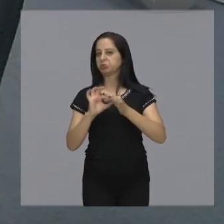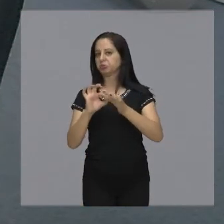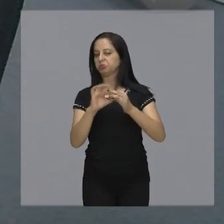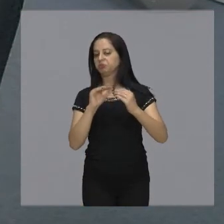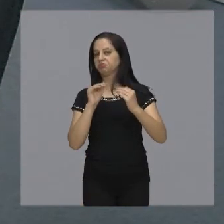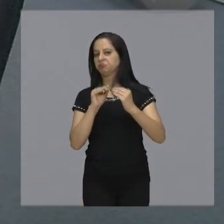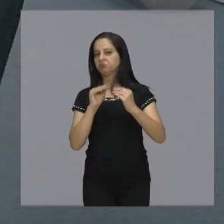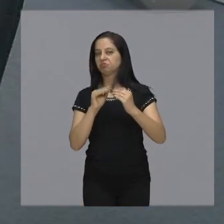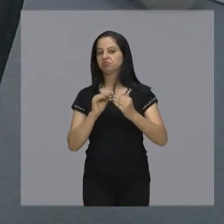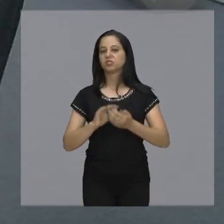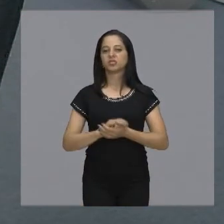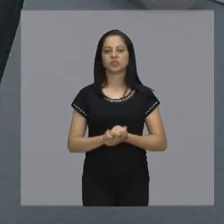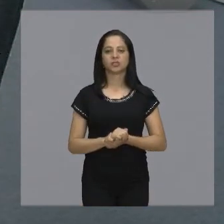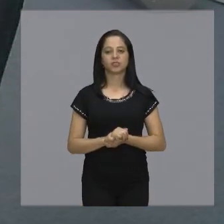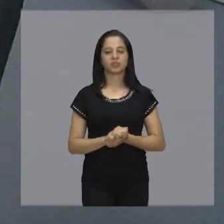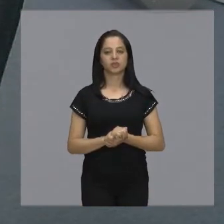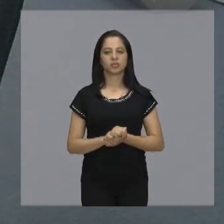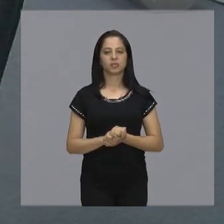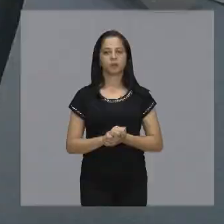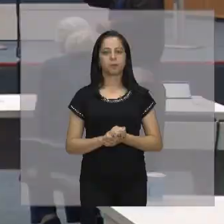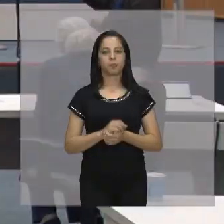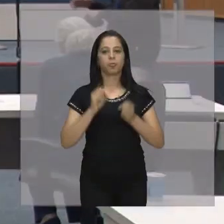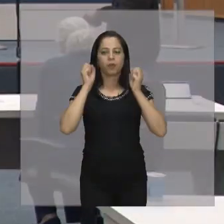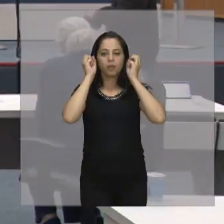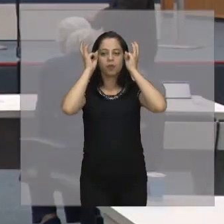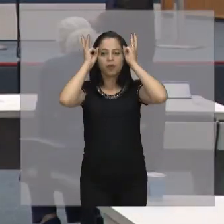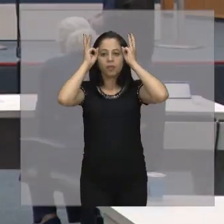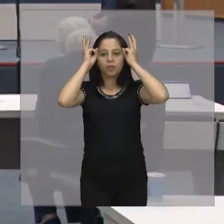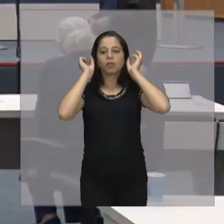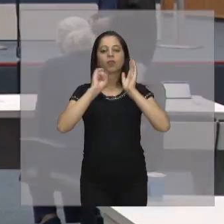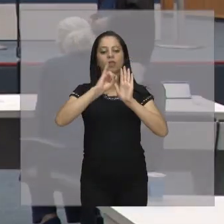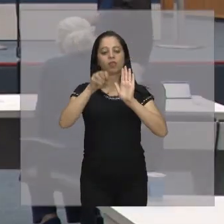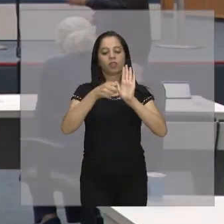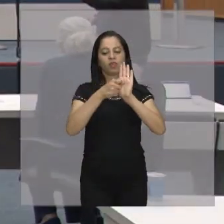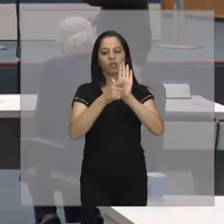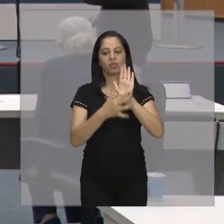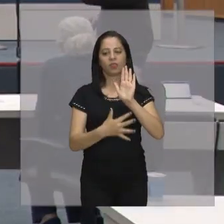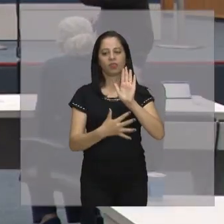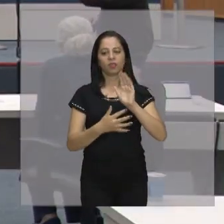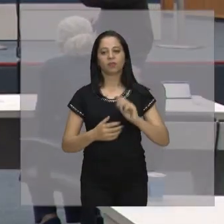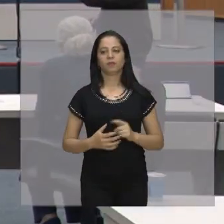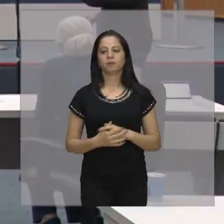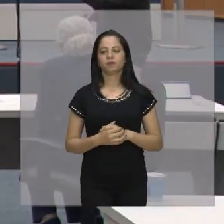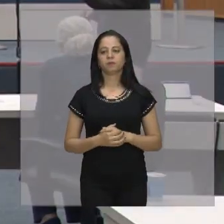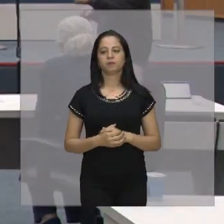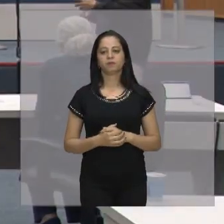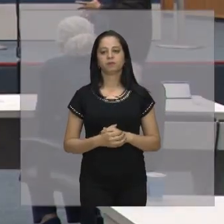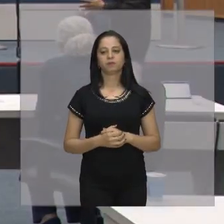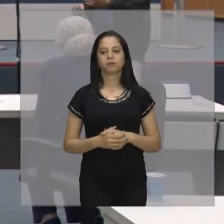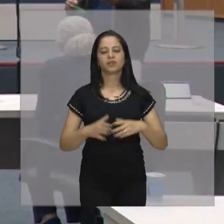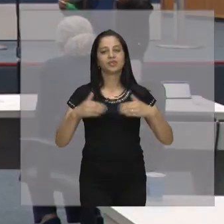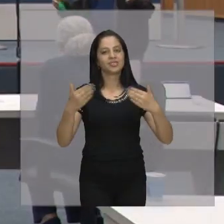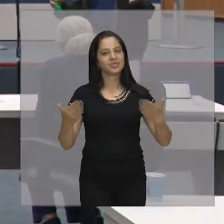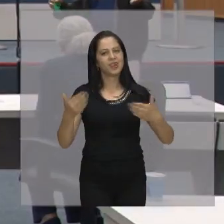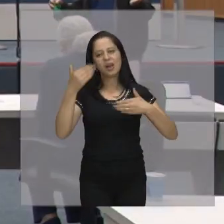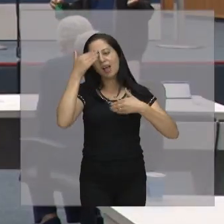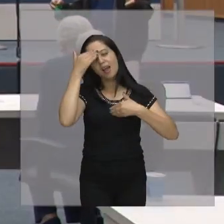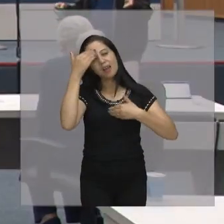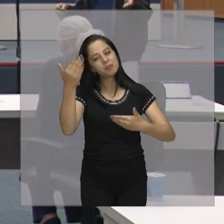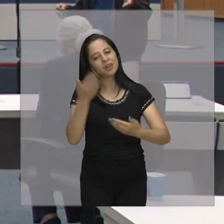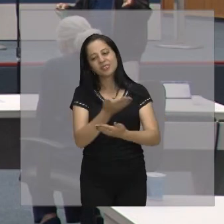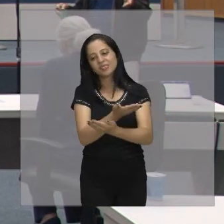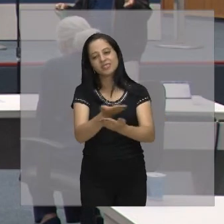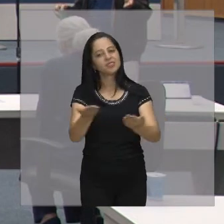por unanimidade. Justificativo de voto, vereador Walter Hayashi. Senhor presidente, é para agradecer os nobres